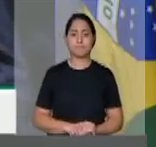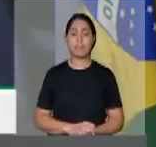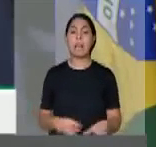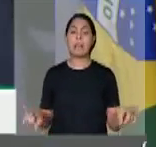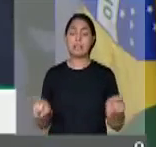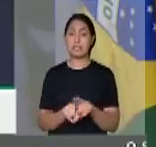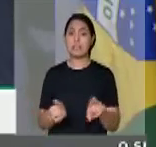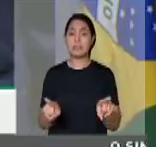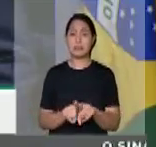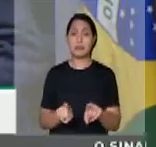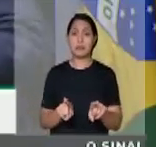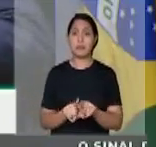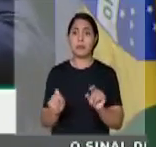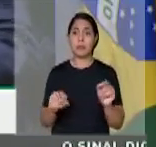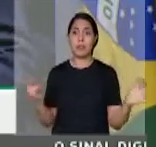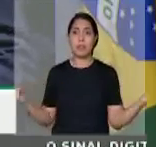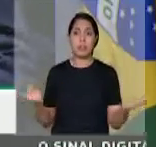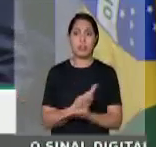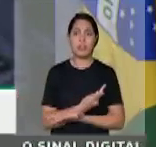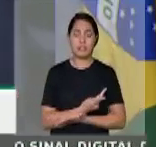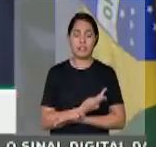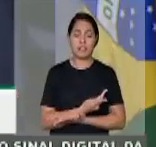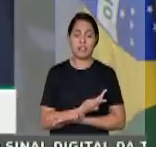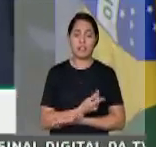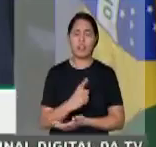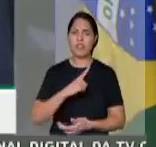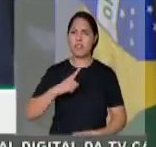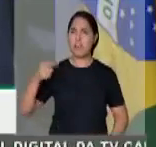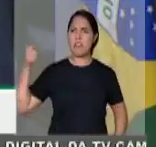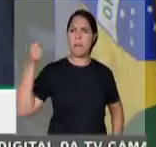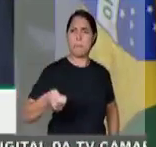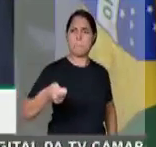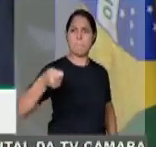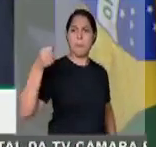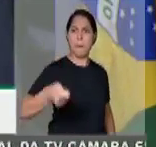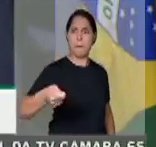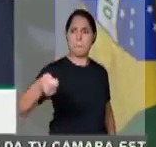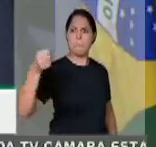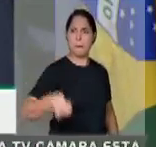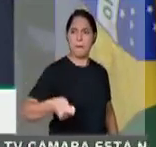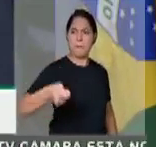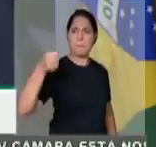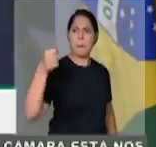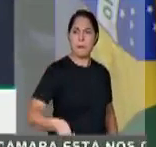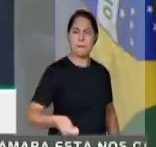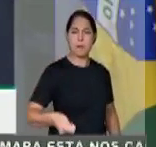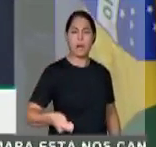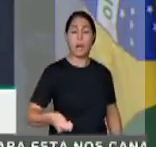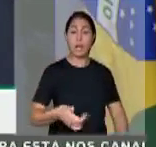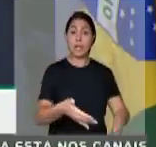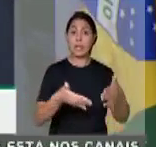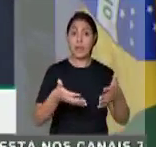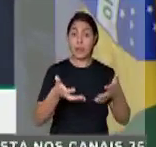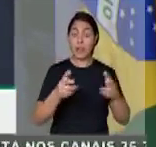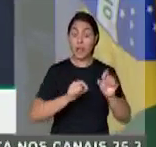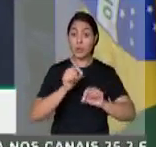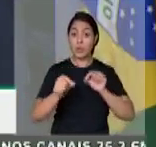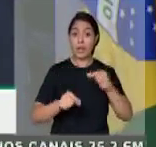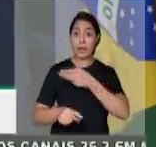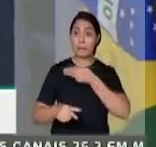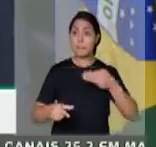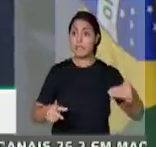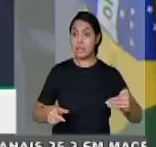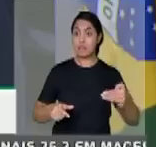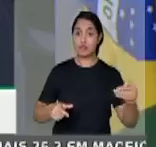Ainda mais, quando a linha dura pressionava pela cassação de ministro do nível de Guilherme